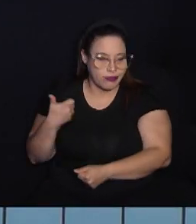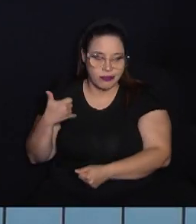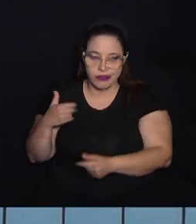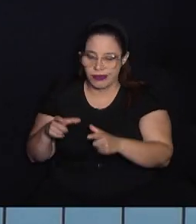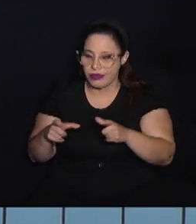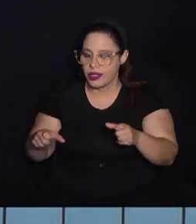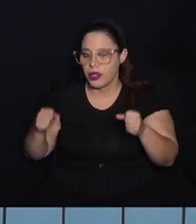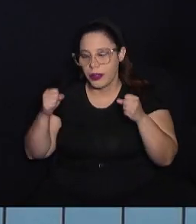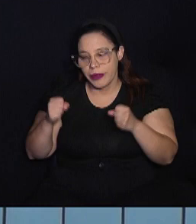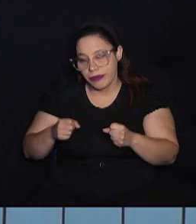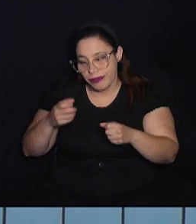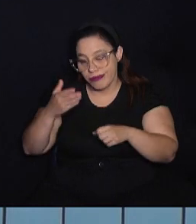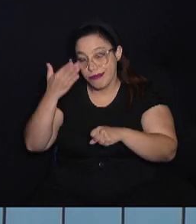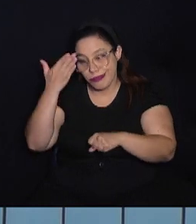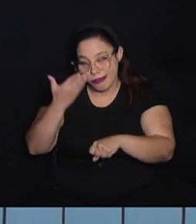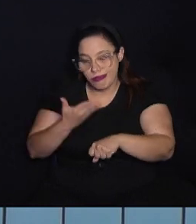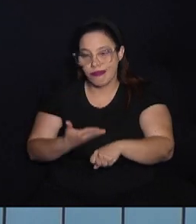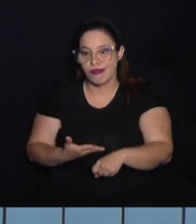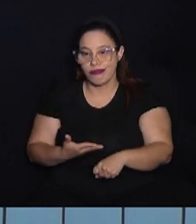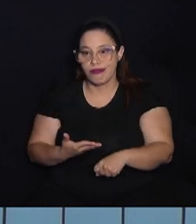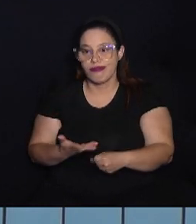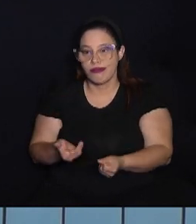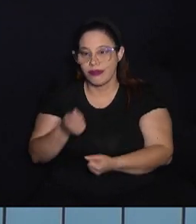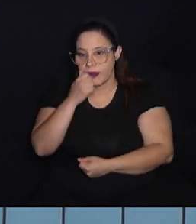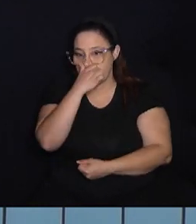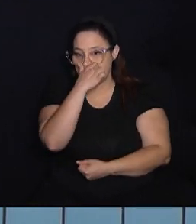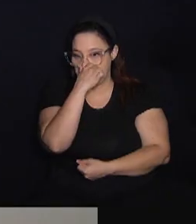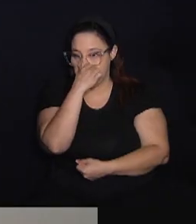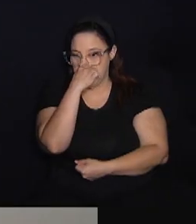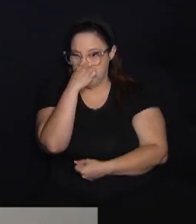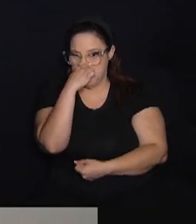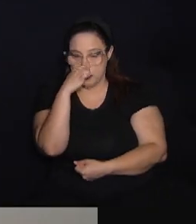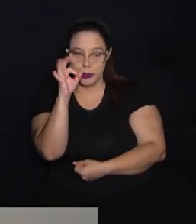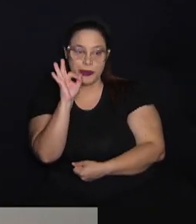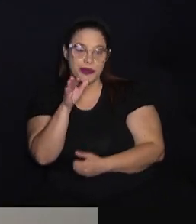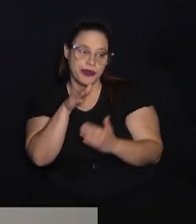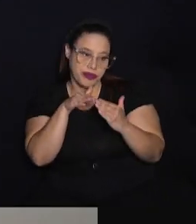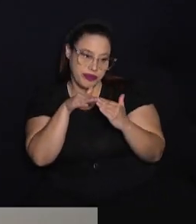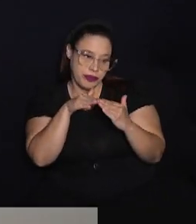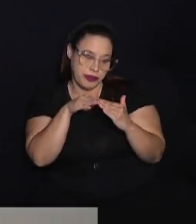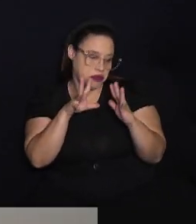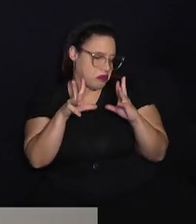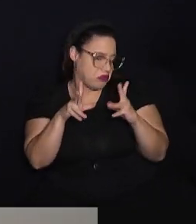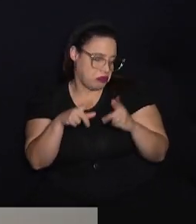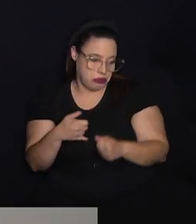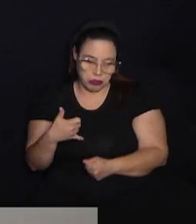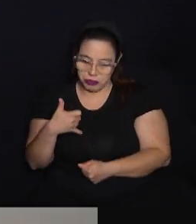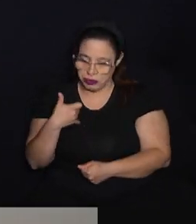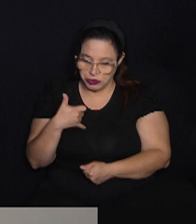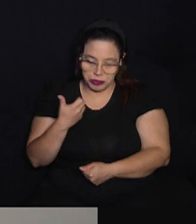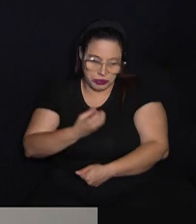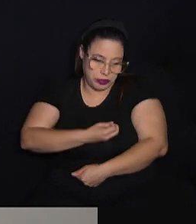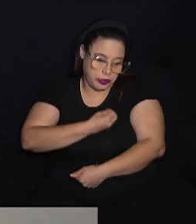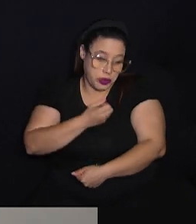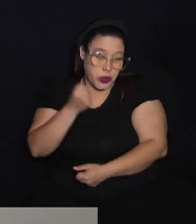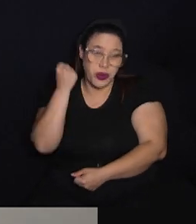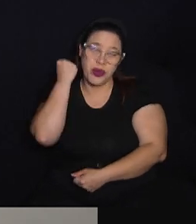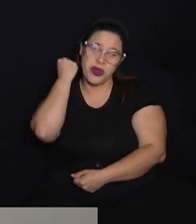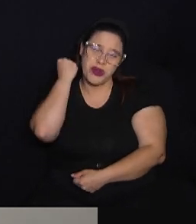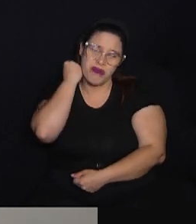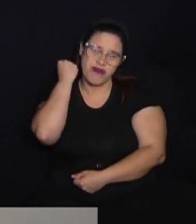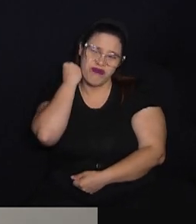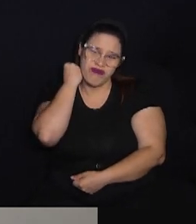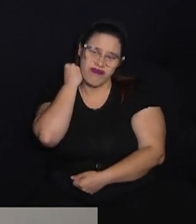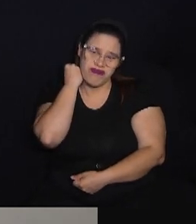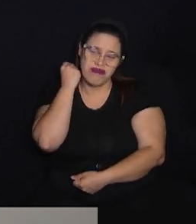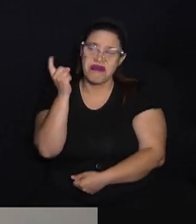pode começar a apresentar, né, essas manchas. Exato, em qualquer momento da vida, diferentes níveis de estresse. Às vezes não